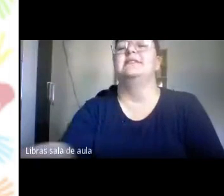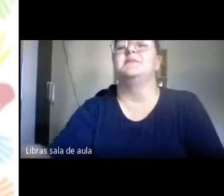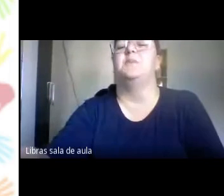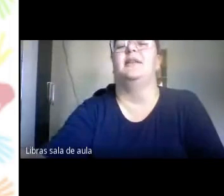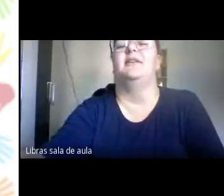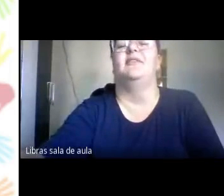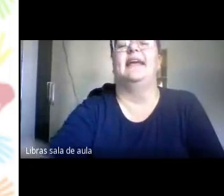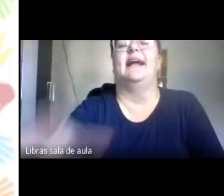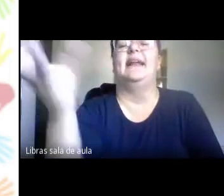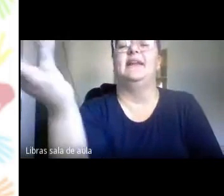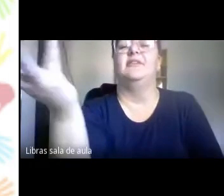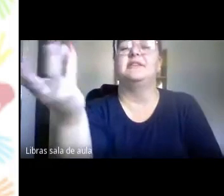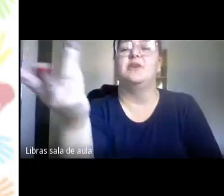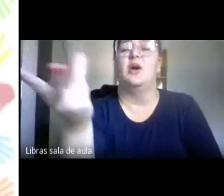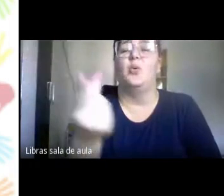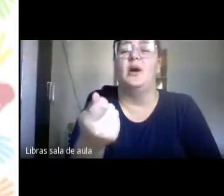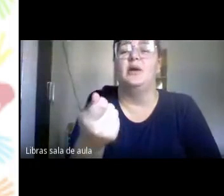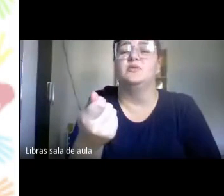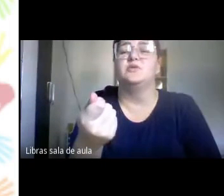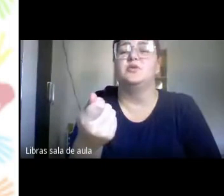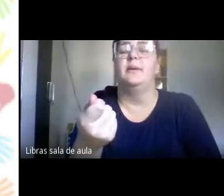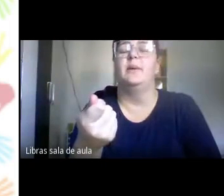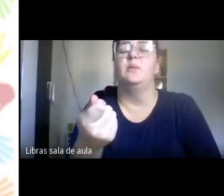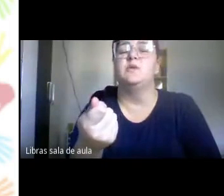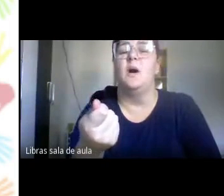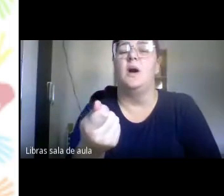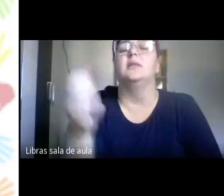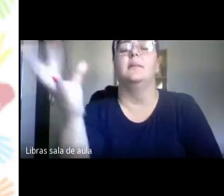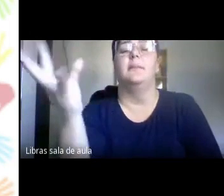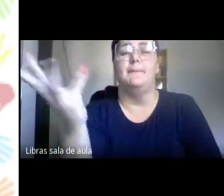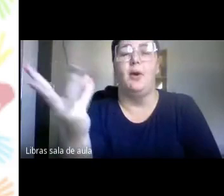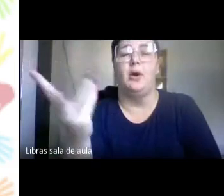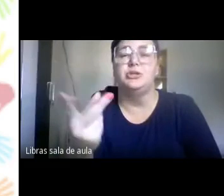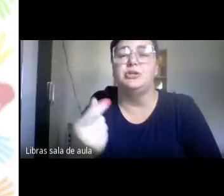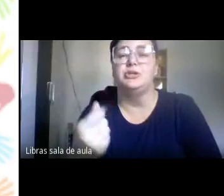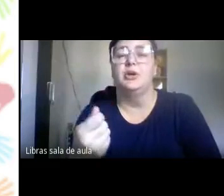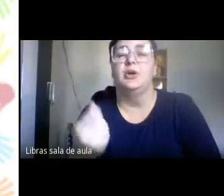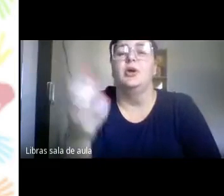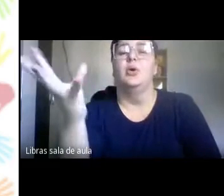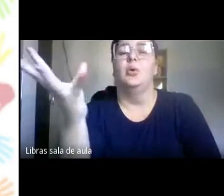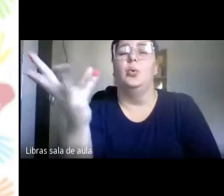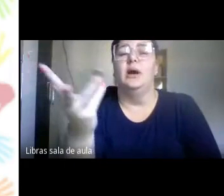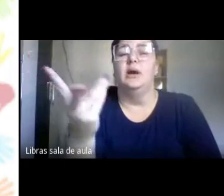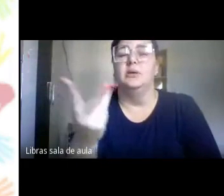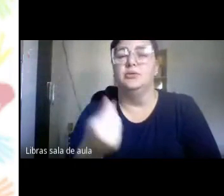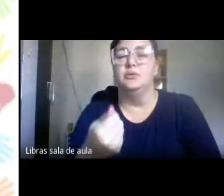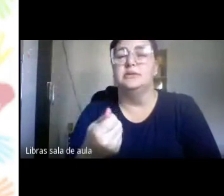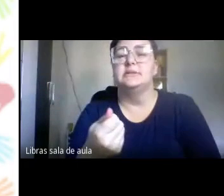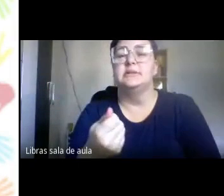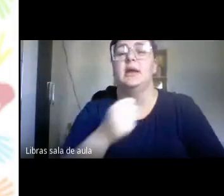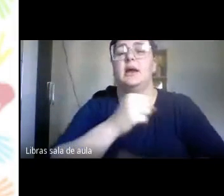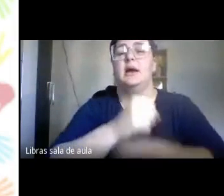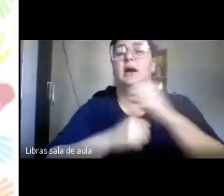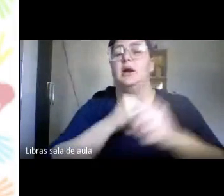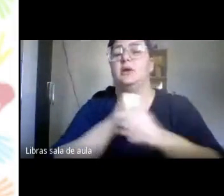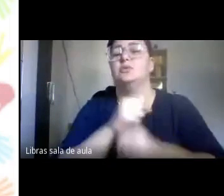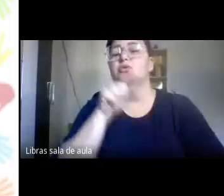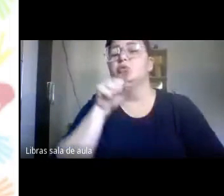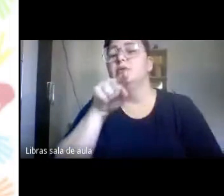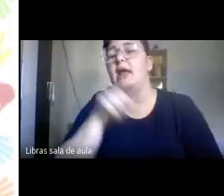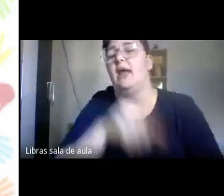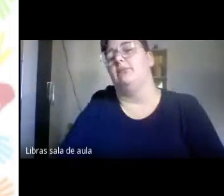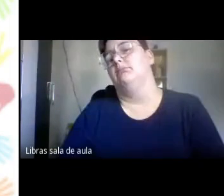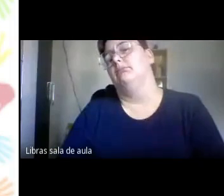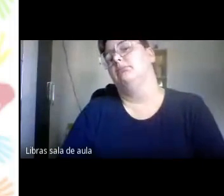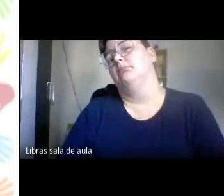Ó, vocês podem ver que a Karina fez, ó, quantos, com uma mão só. Também pode. Quantos anos